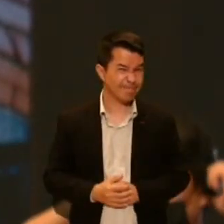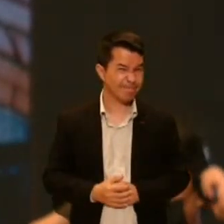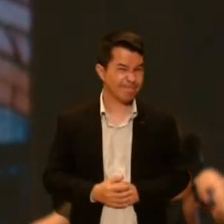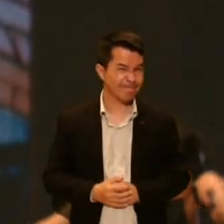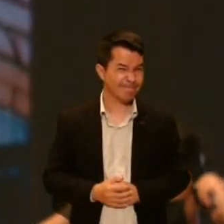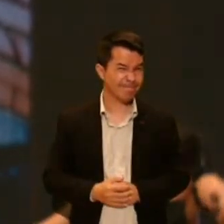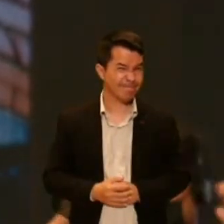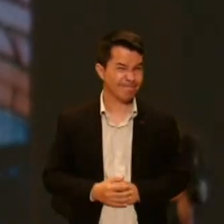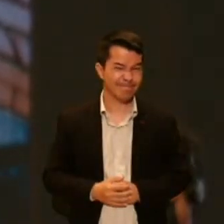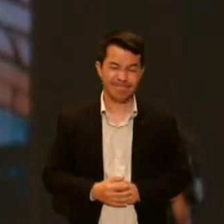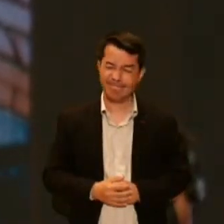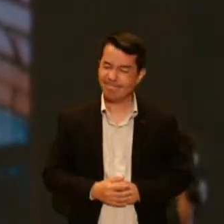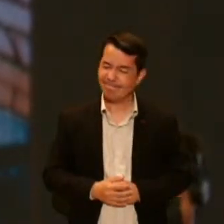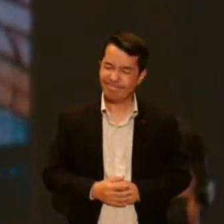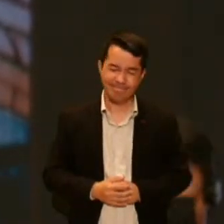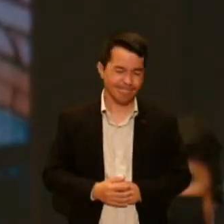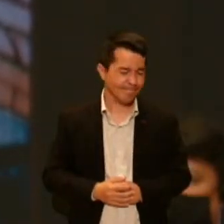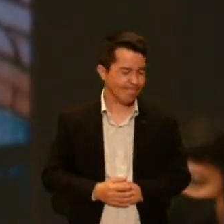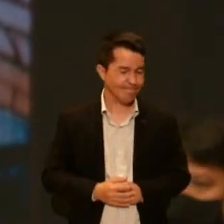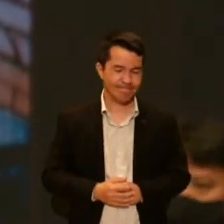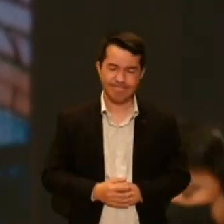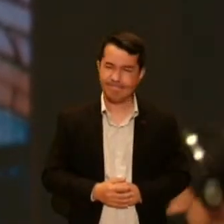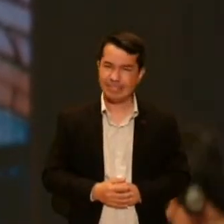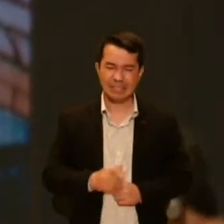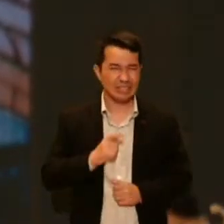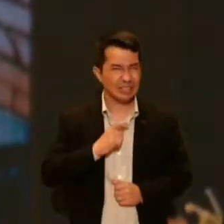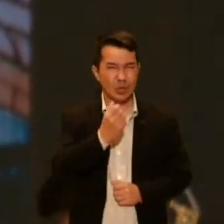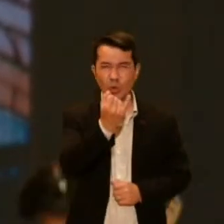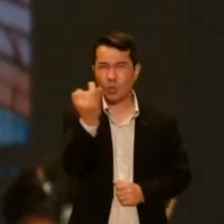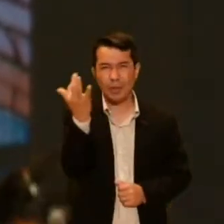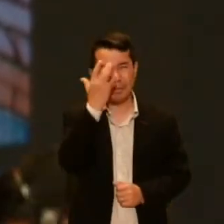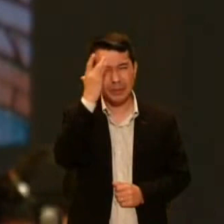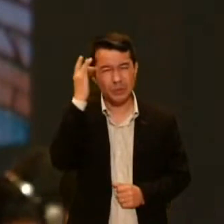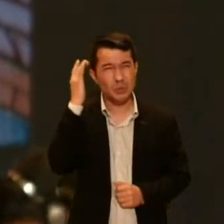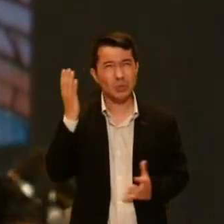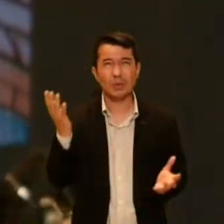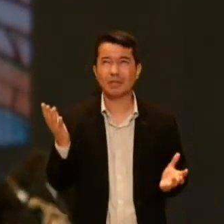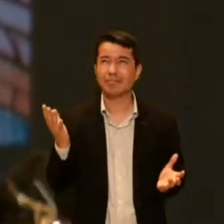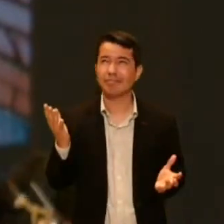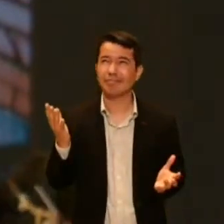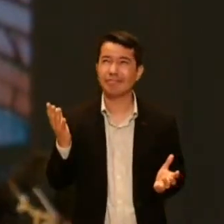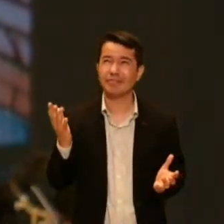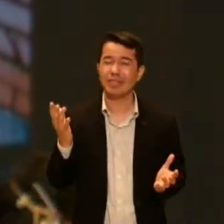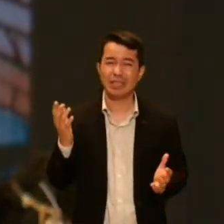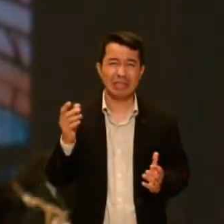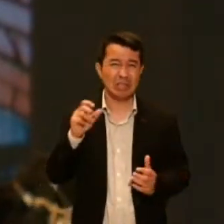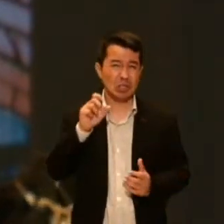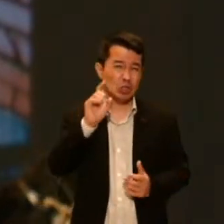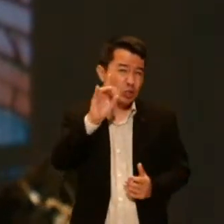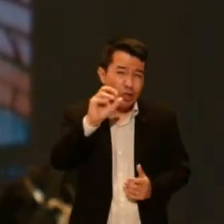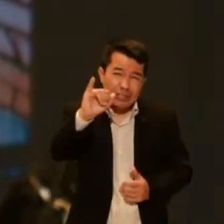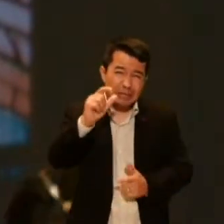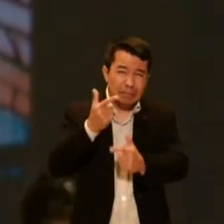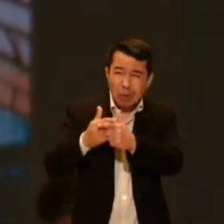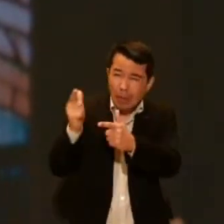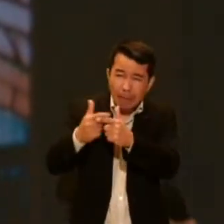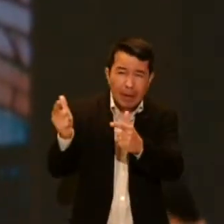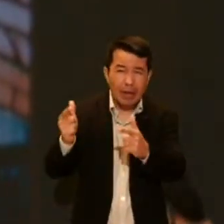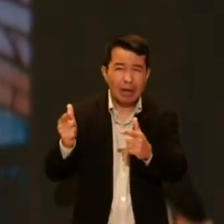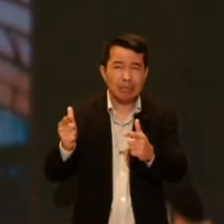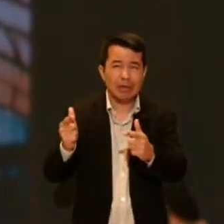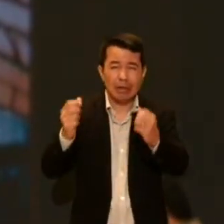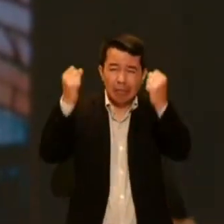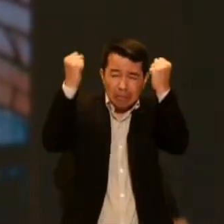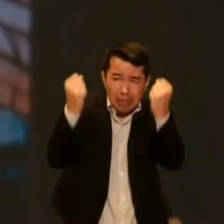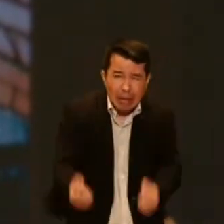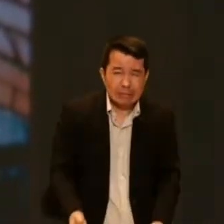só acredita quando vem uma batalha tão grande na vida. Eu quero dizer que não chegue esse dia para você,